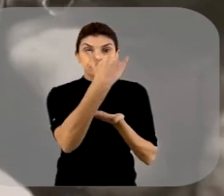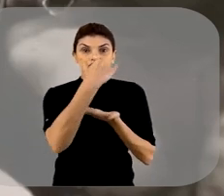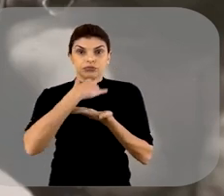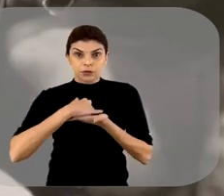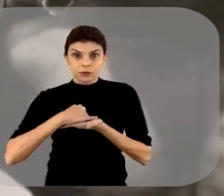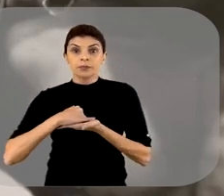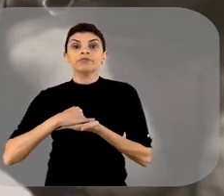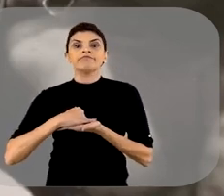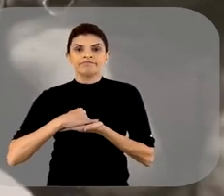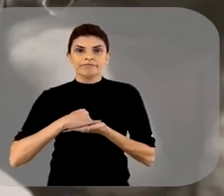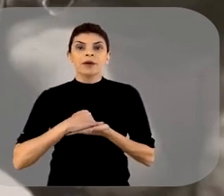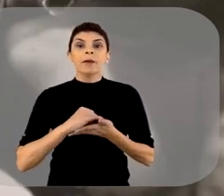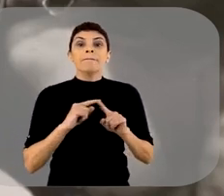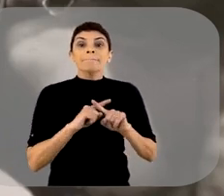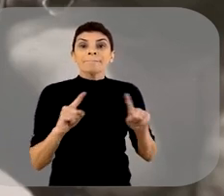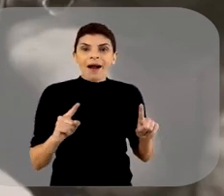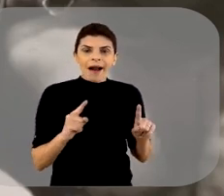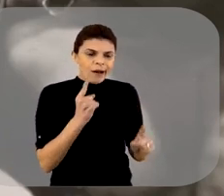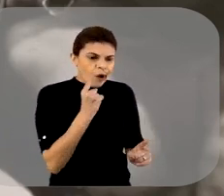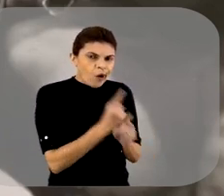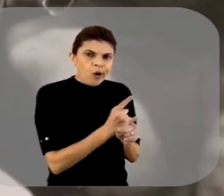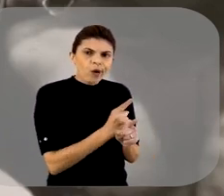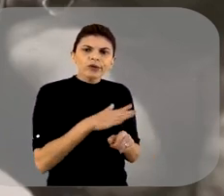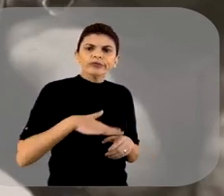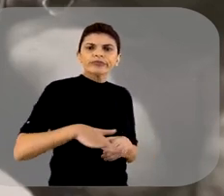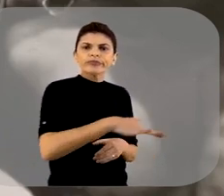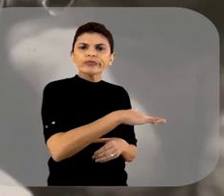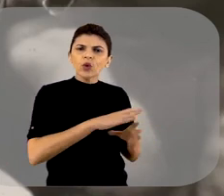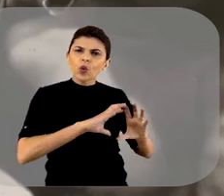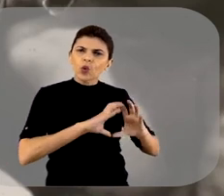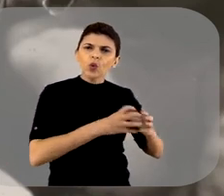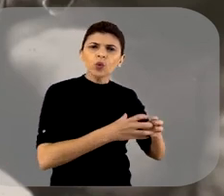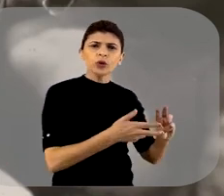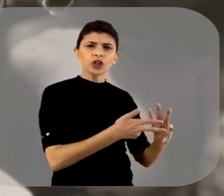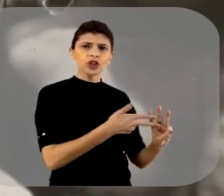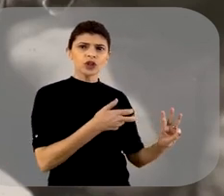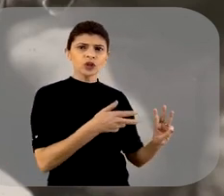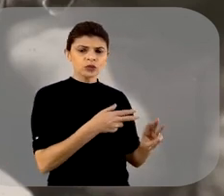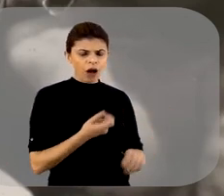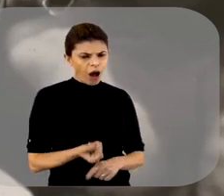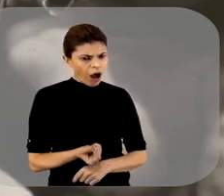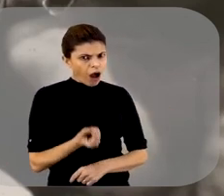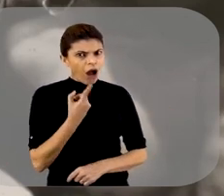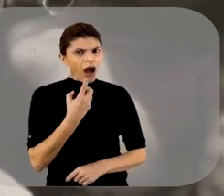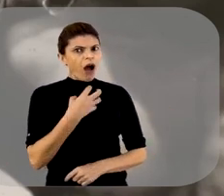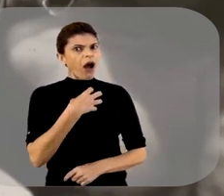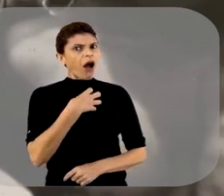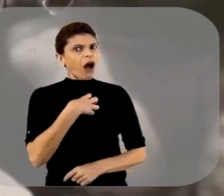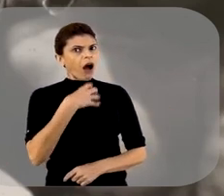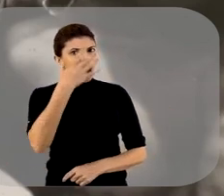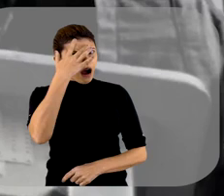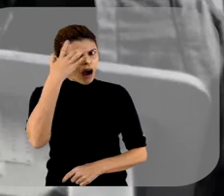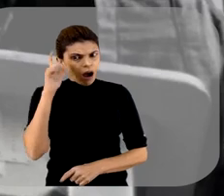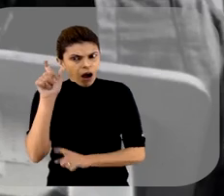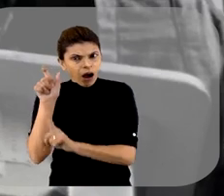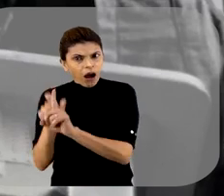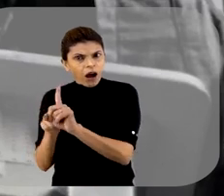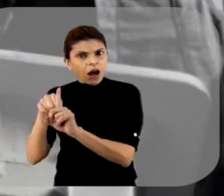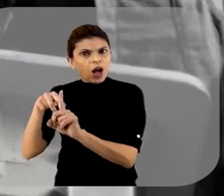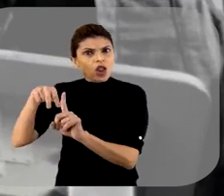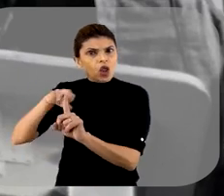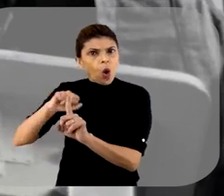A expedição Roncador Xingu encontrou grupos indígenas, né, e aquilo sensibilizou bastante o Noel, que acabou,